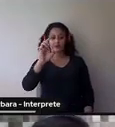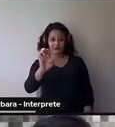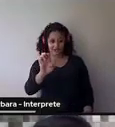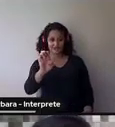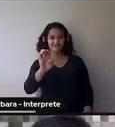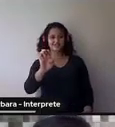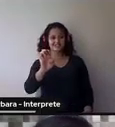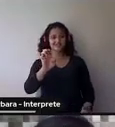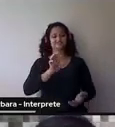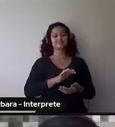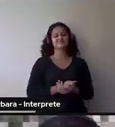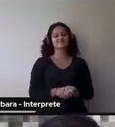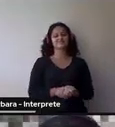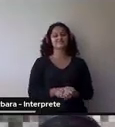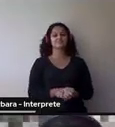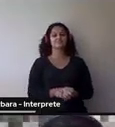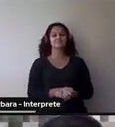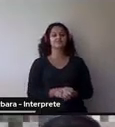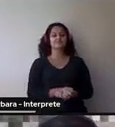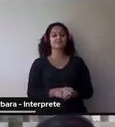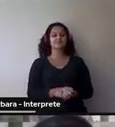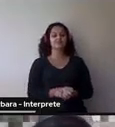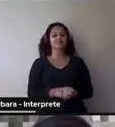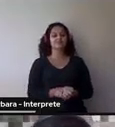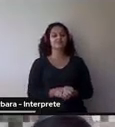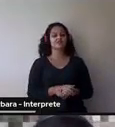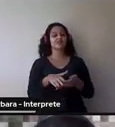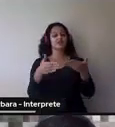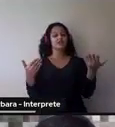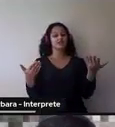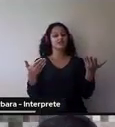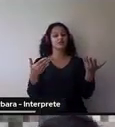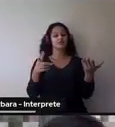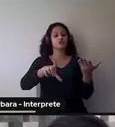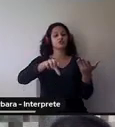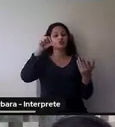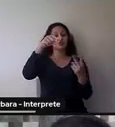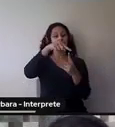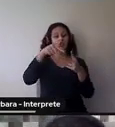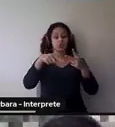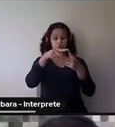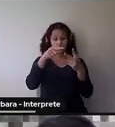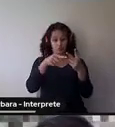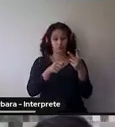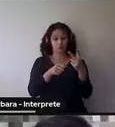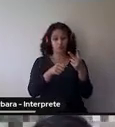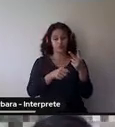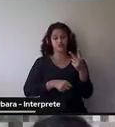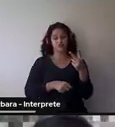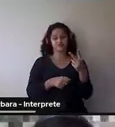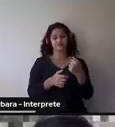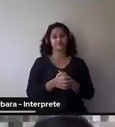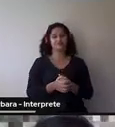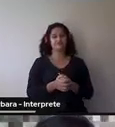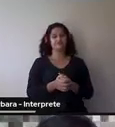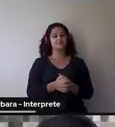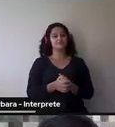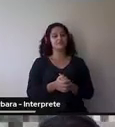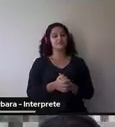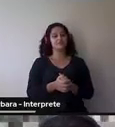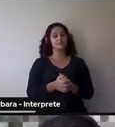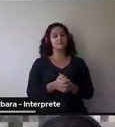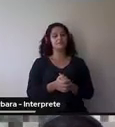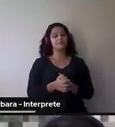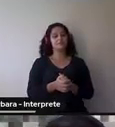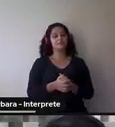classe Agaricomycetes, e a gente se teve a duas ordens, que é a ordem Menocetalis e a ordem Polyporales. Então,